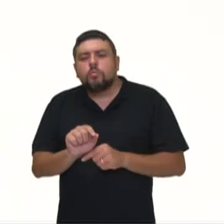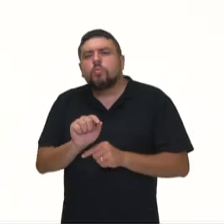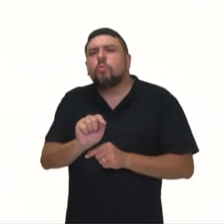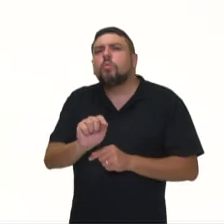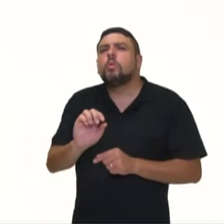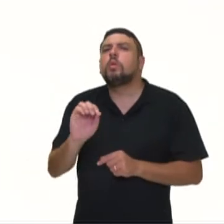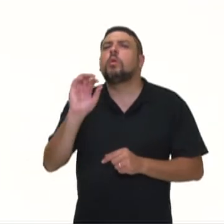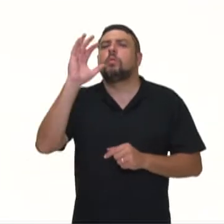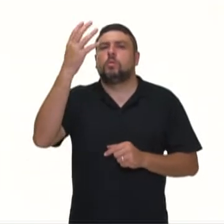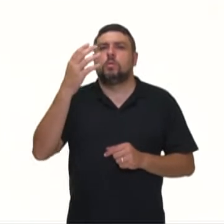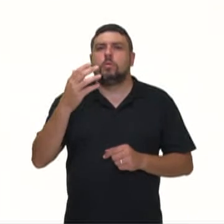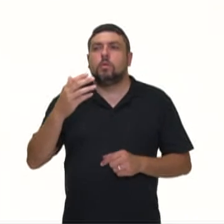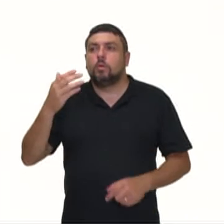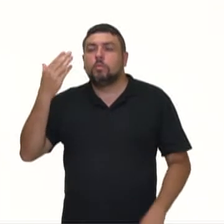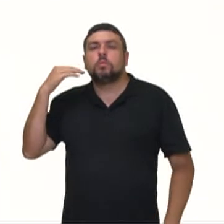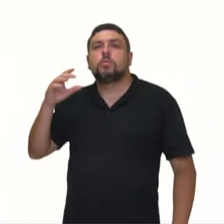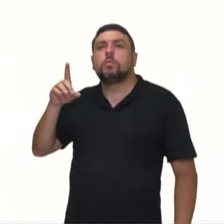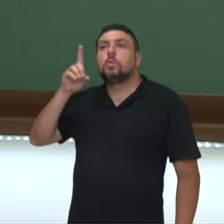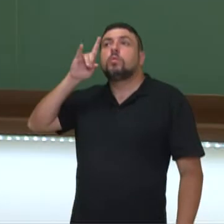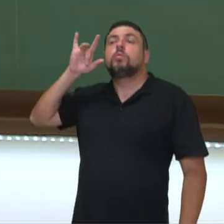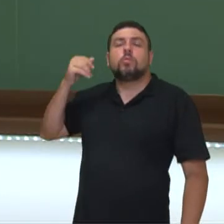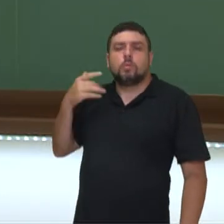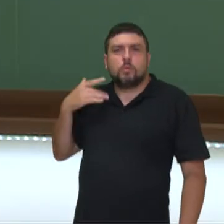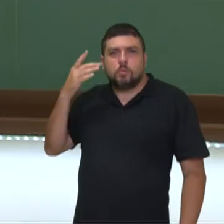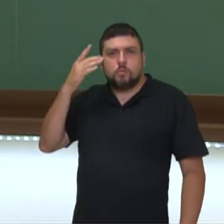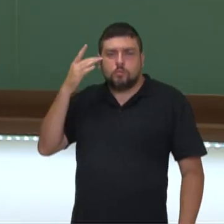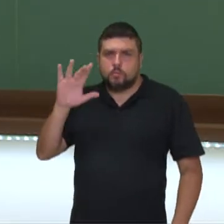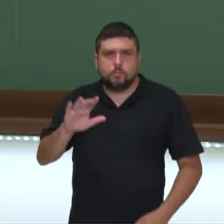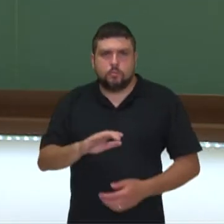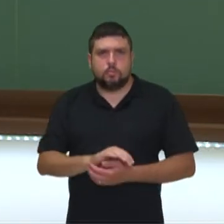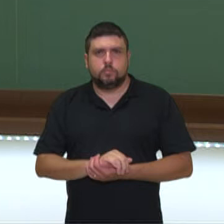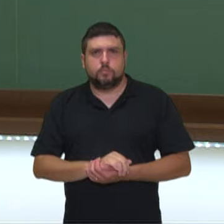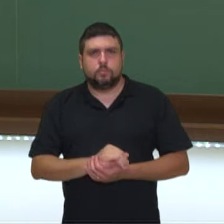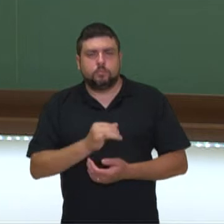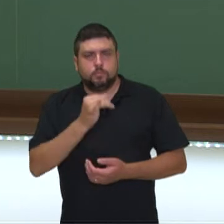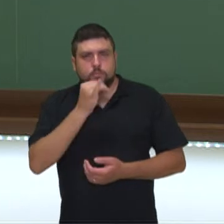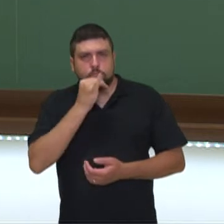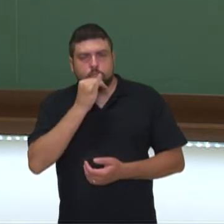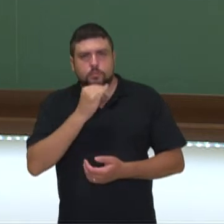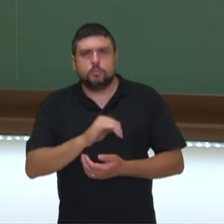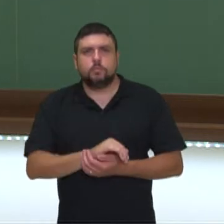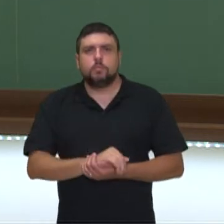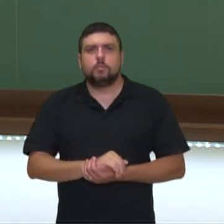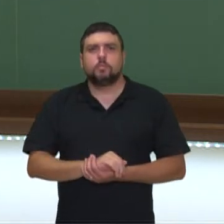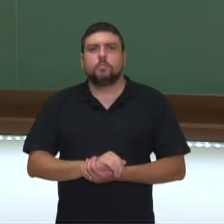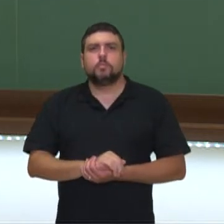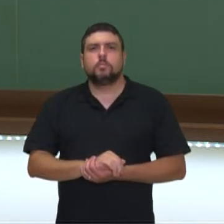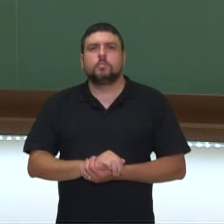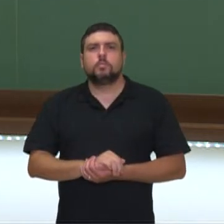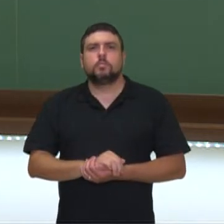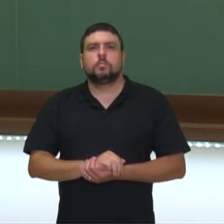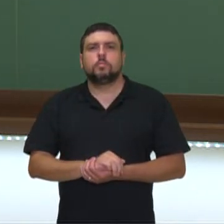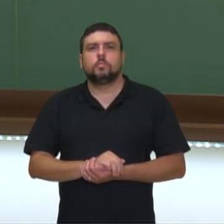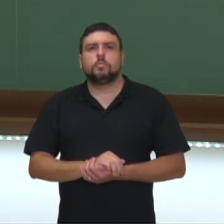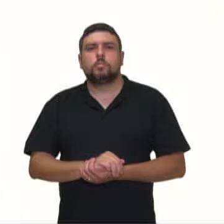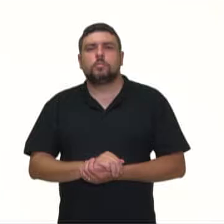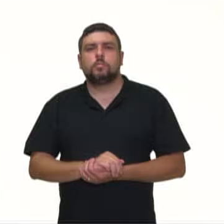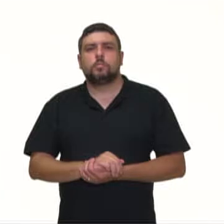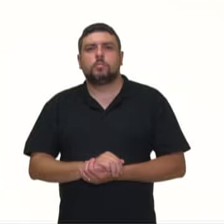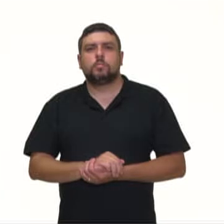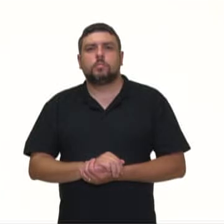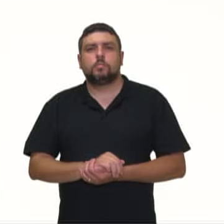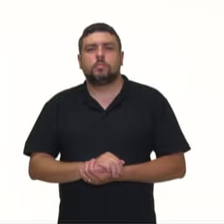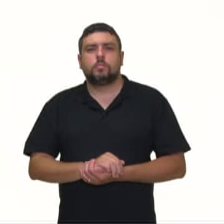quando, porque não tem como você definir o quando. Vejam aqui um exemplo. Have you eaten that new